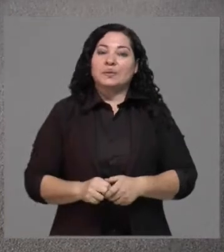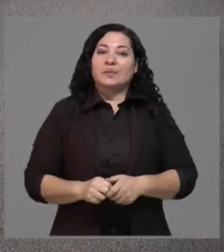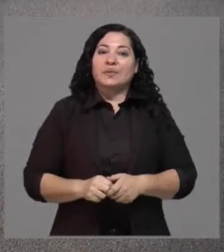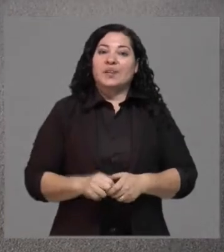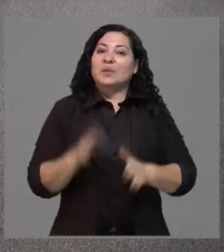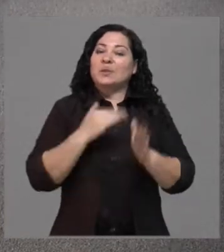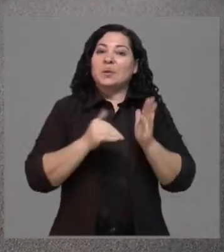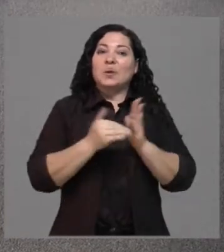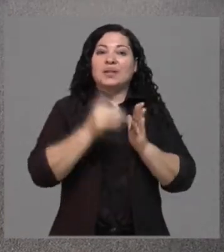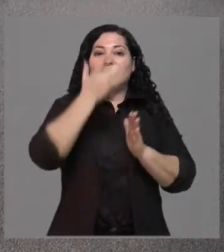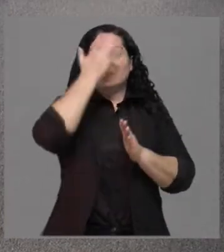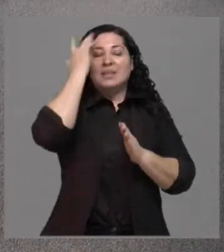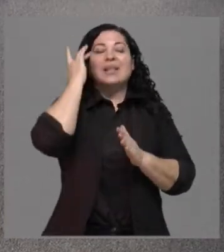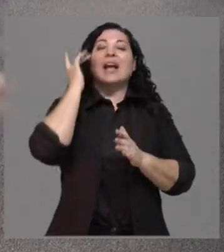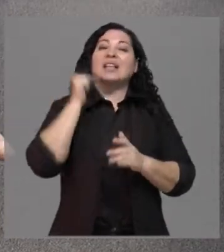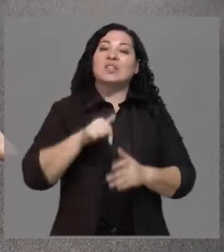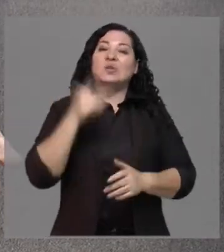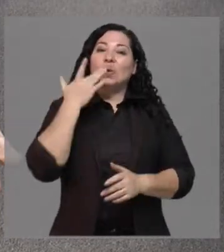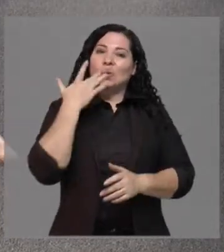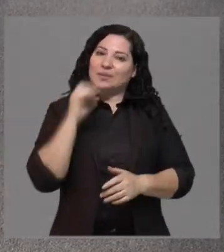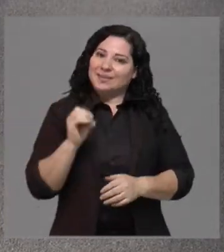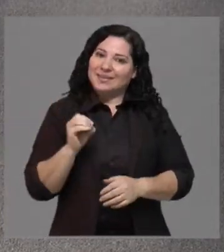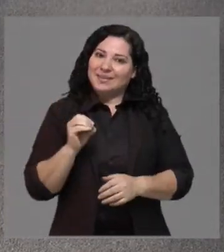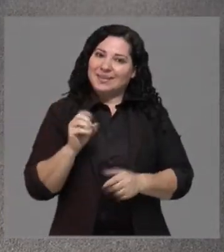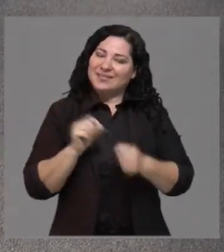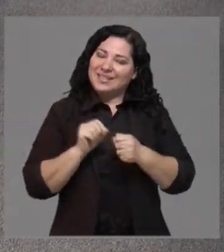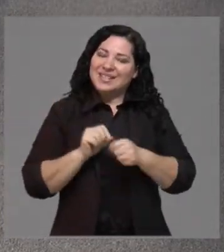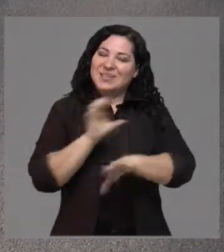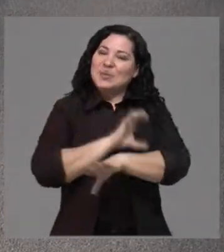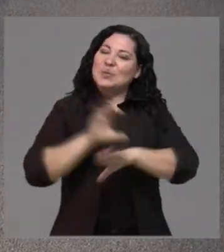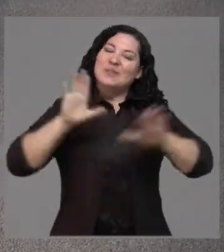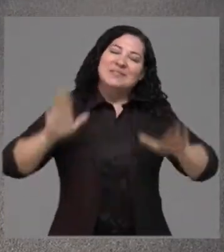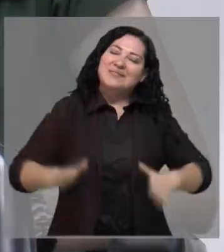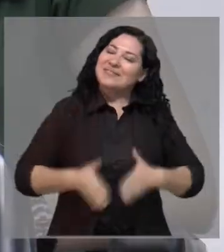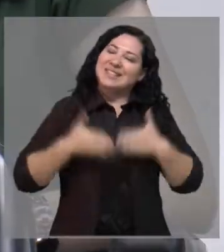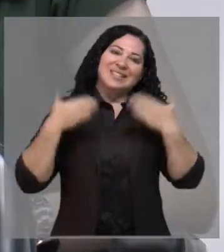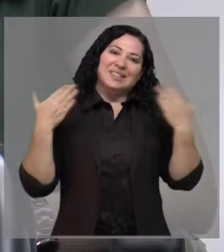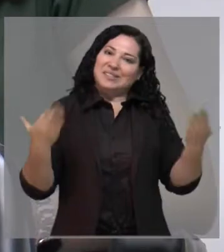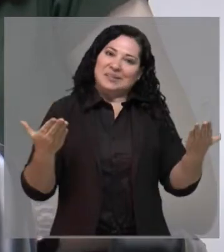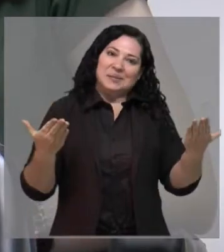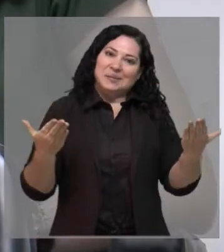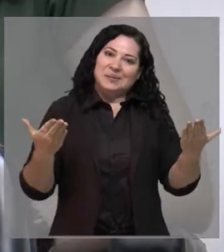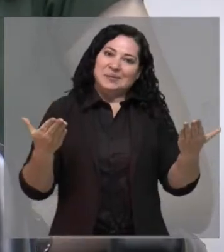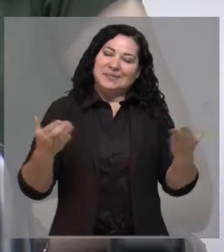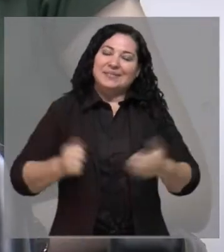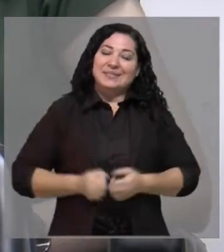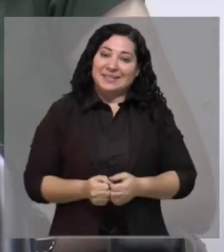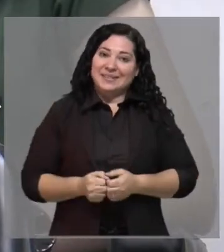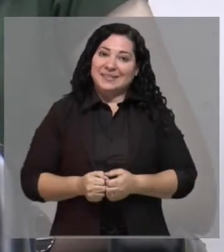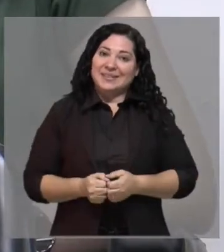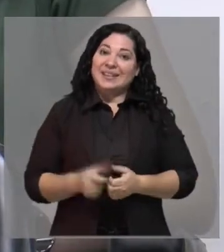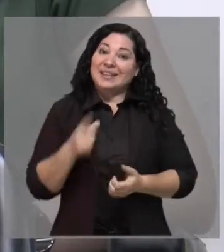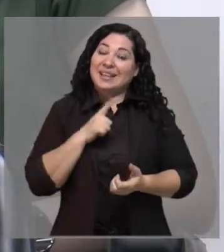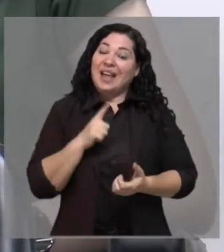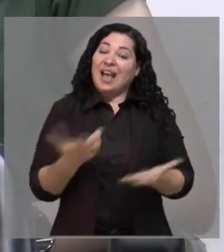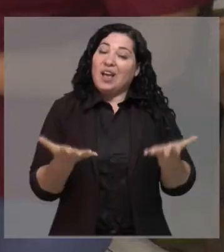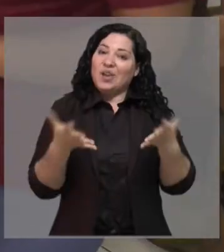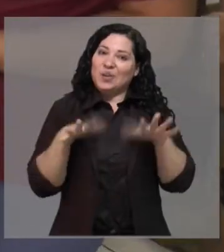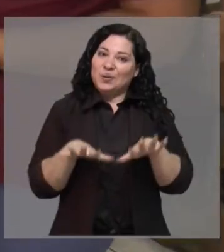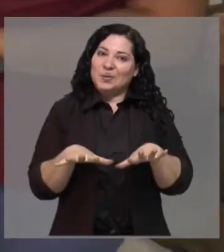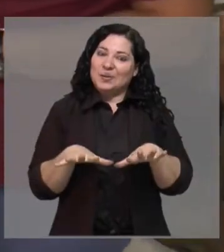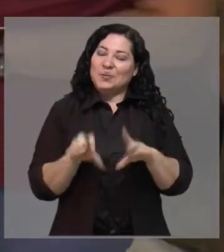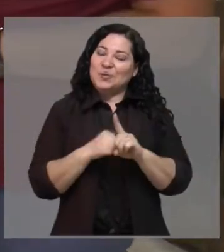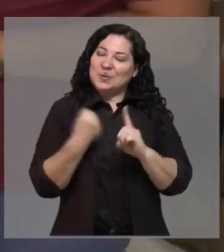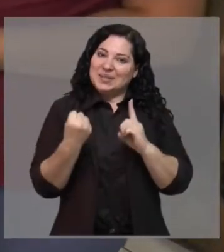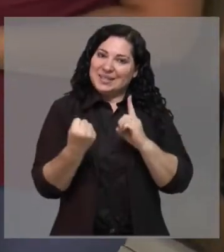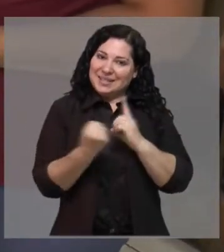cidadão, a cidadã brasileira, orinhense, né? Fazendo esse curso maravilhoso. Proporcionando essa inclusão